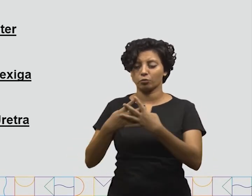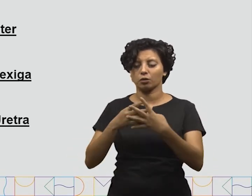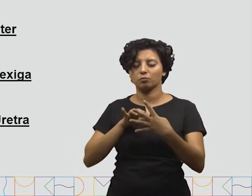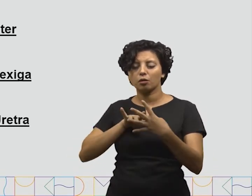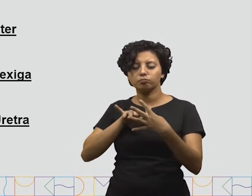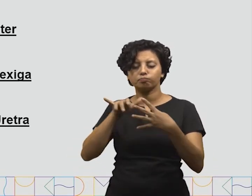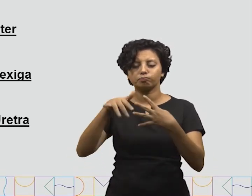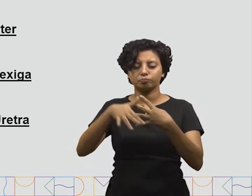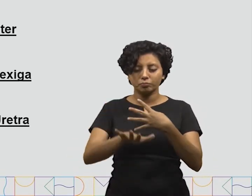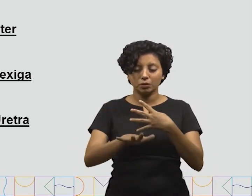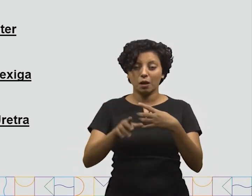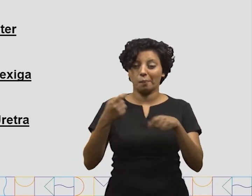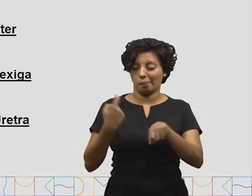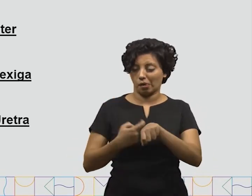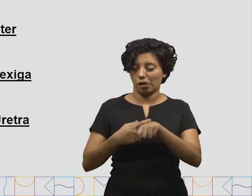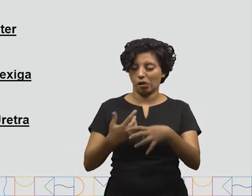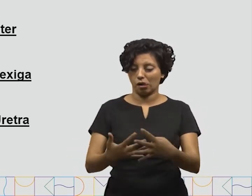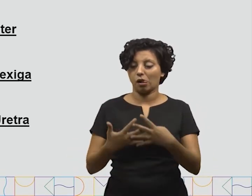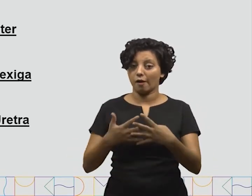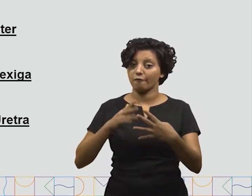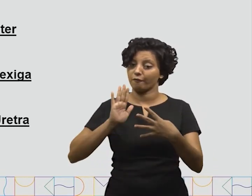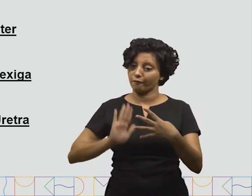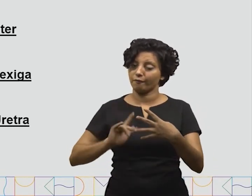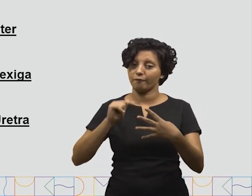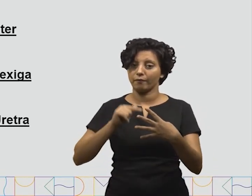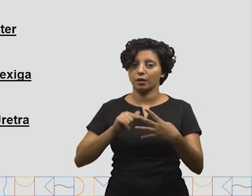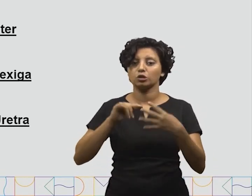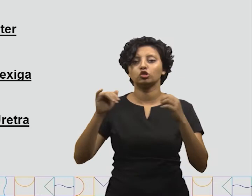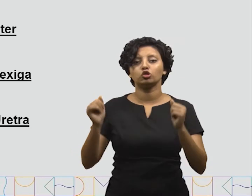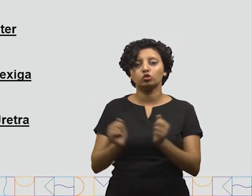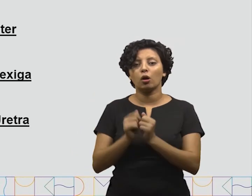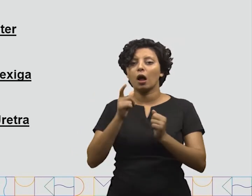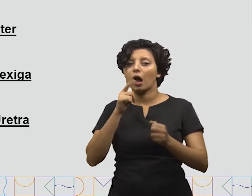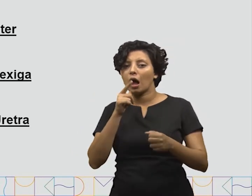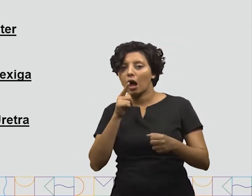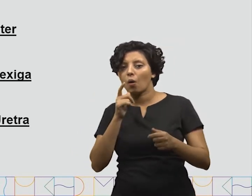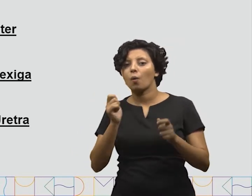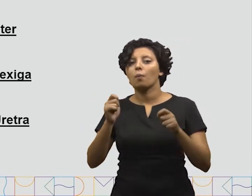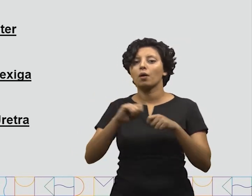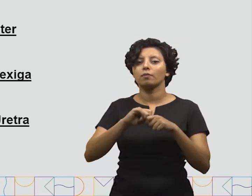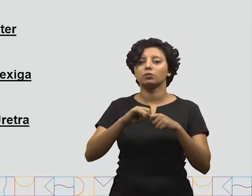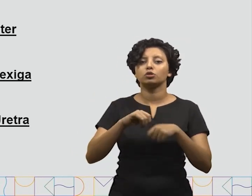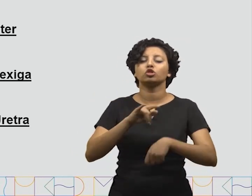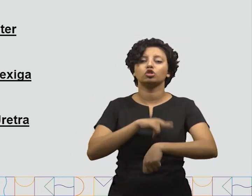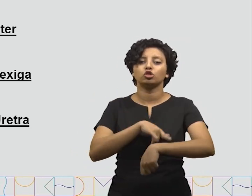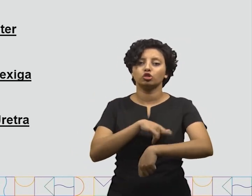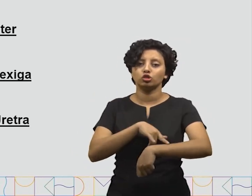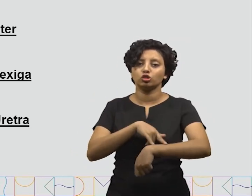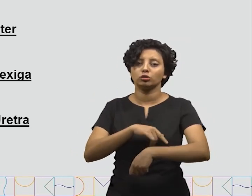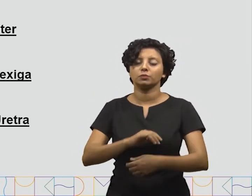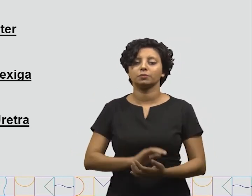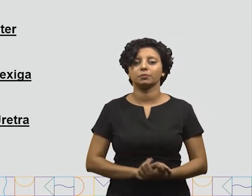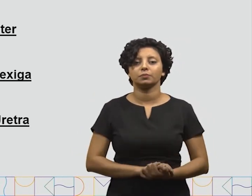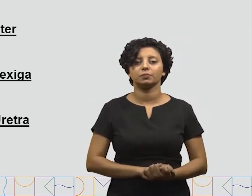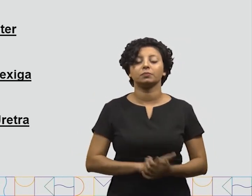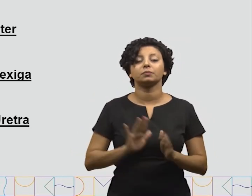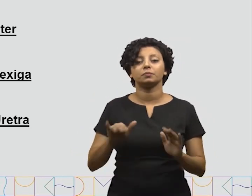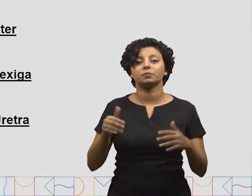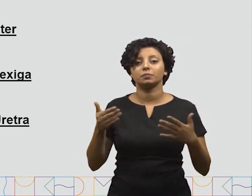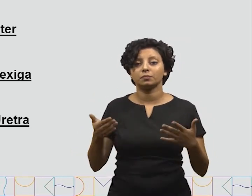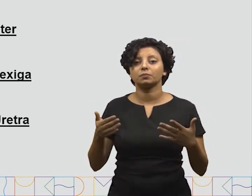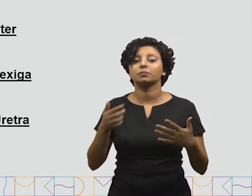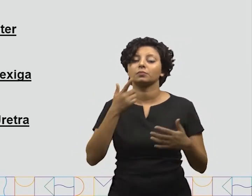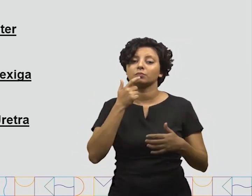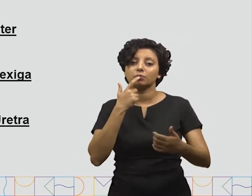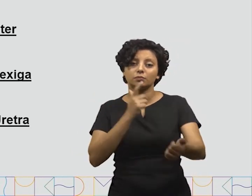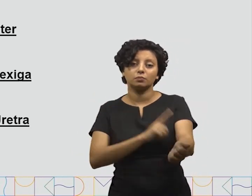Os resíduos ficam nos rins. Ao se juntarem com água, formam a urina. E então, o